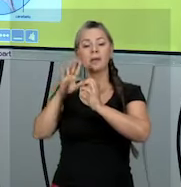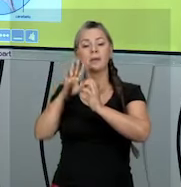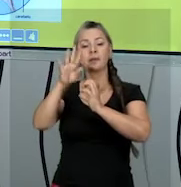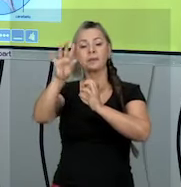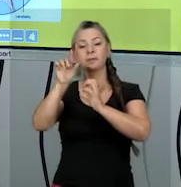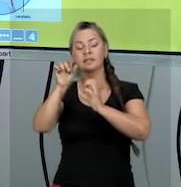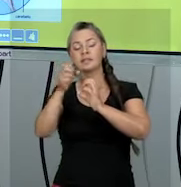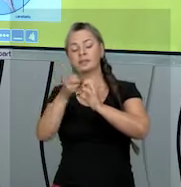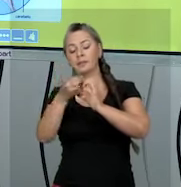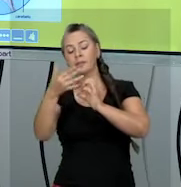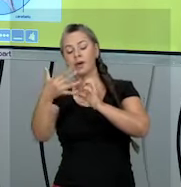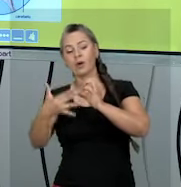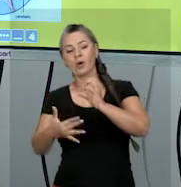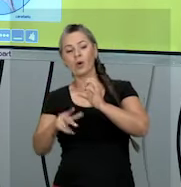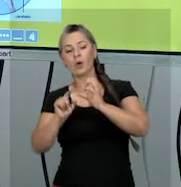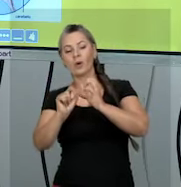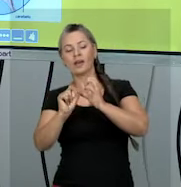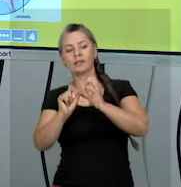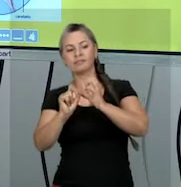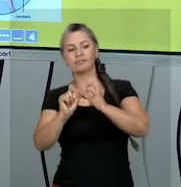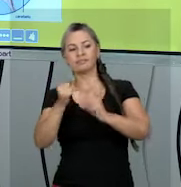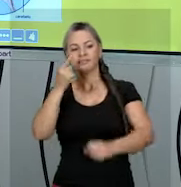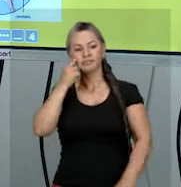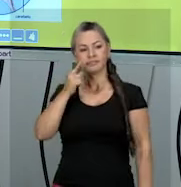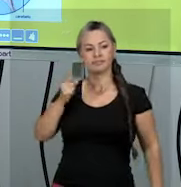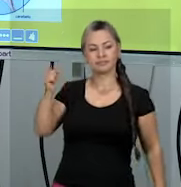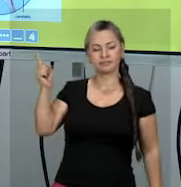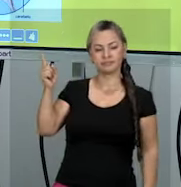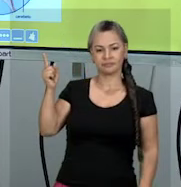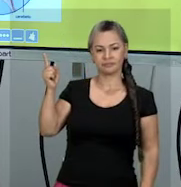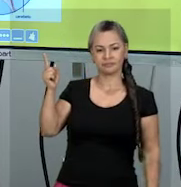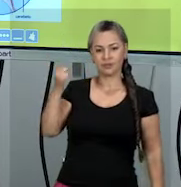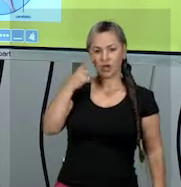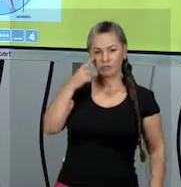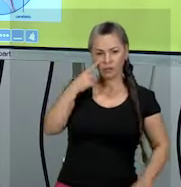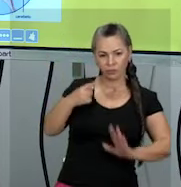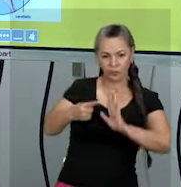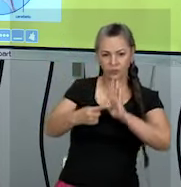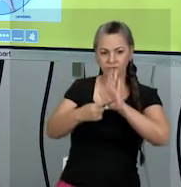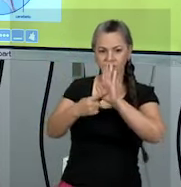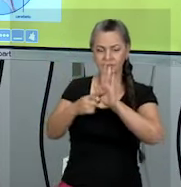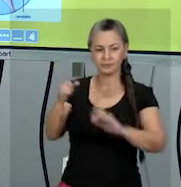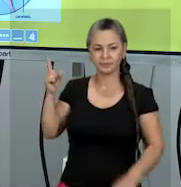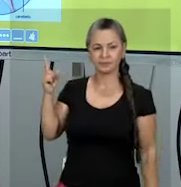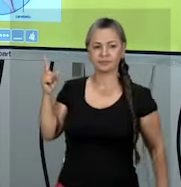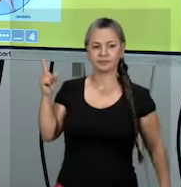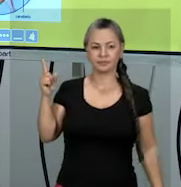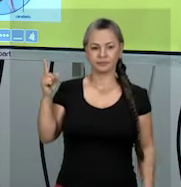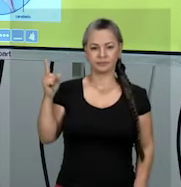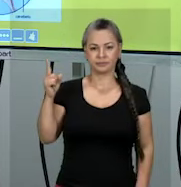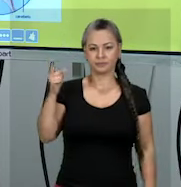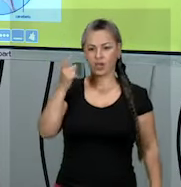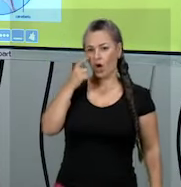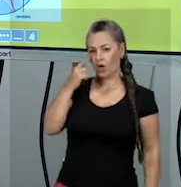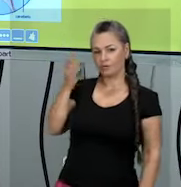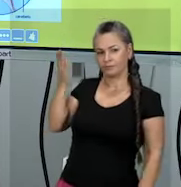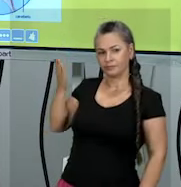estruturas encefálicas são. Então, no slide, a gente vai ter o